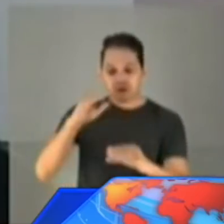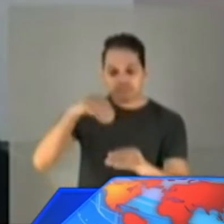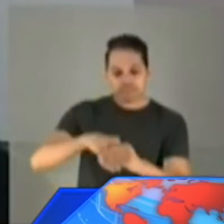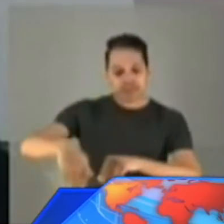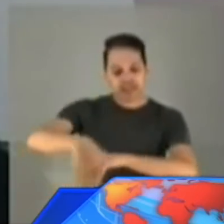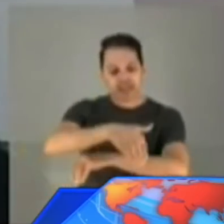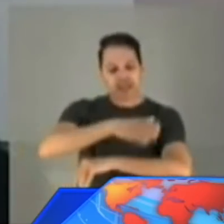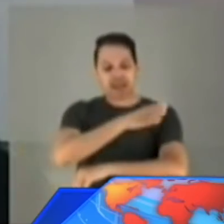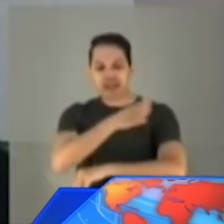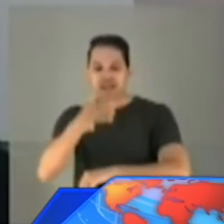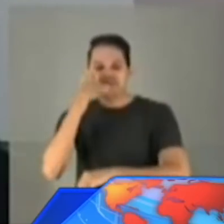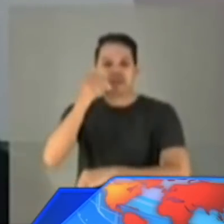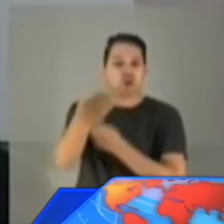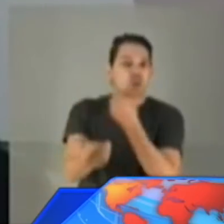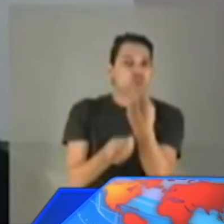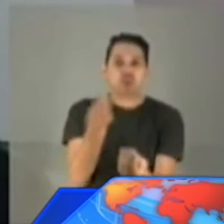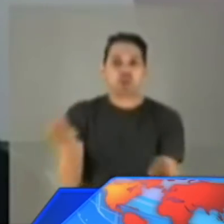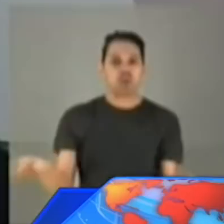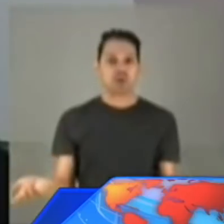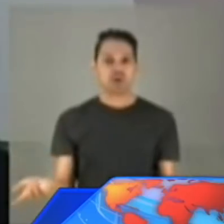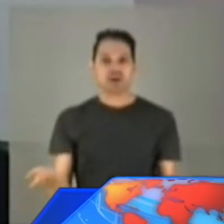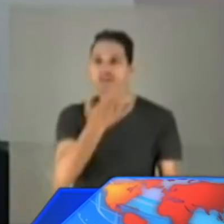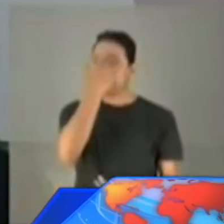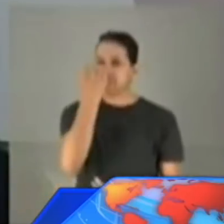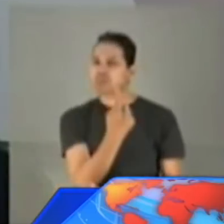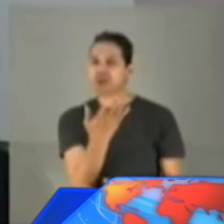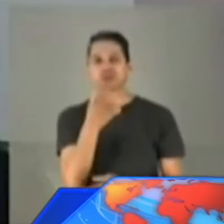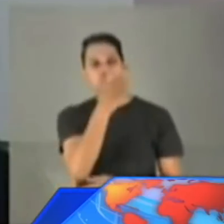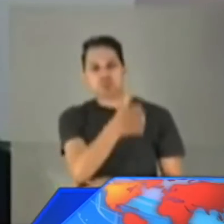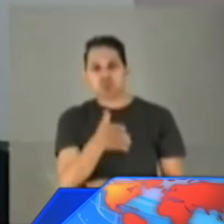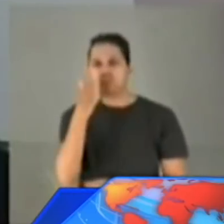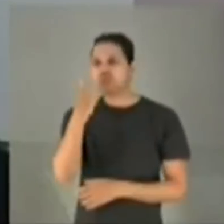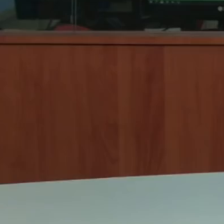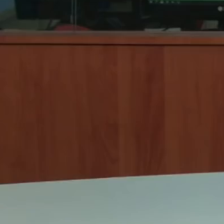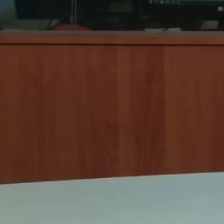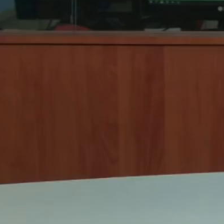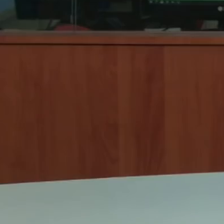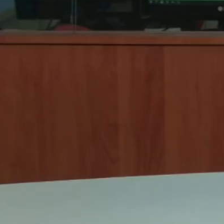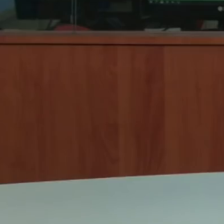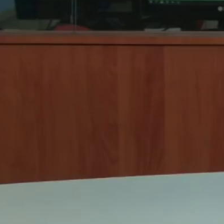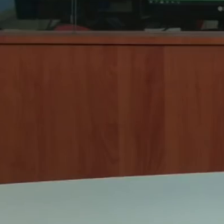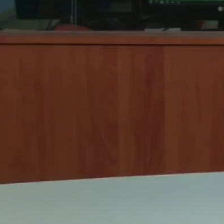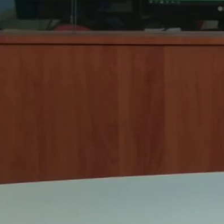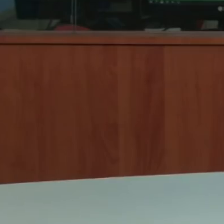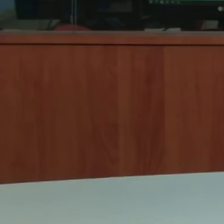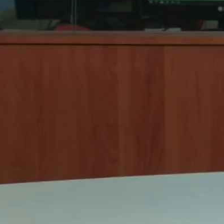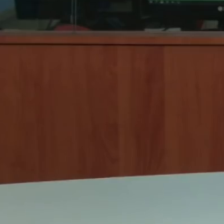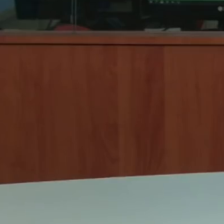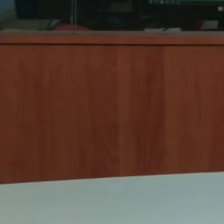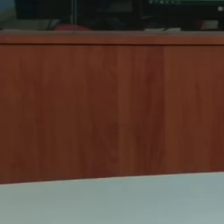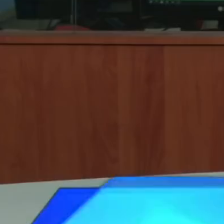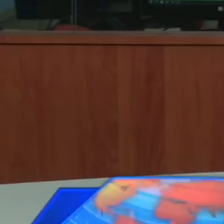ser contaminadas? Mas se em Manaus... milhões de pessoas saíram para trabalhar todo dia e voltaram. O projeto de privatização